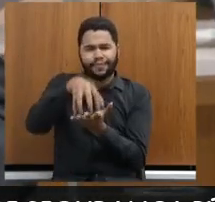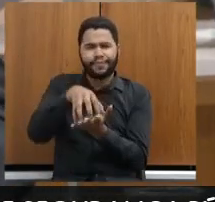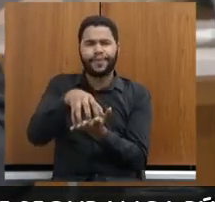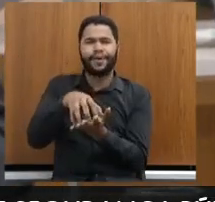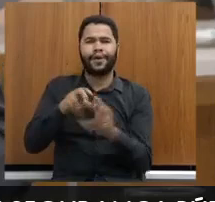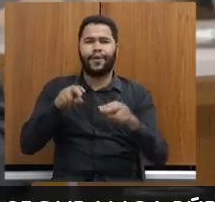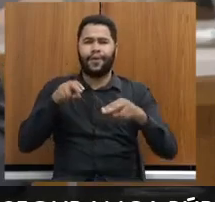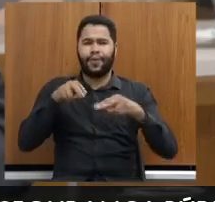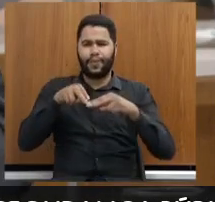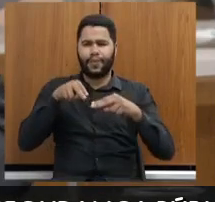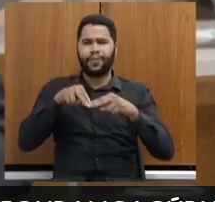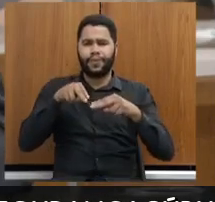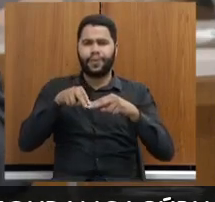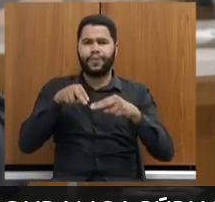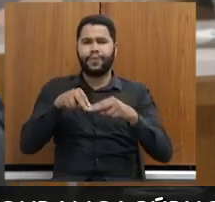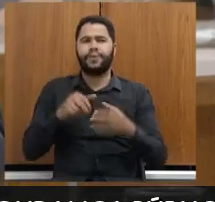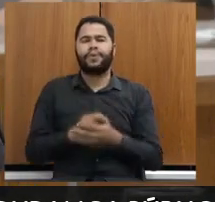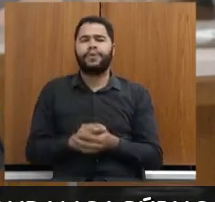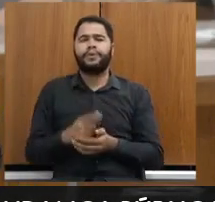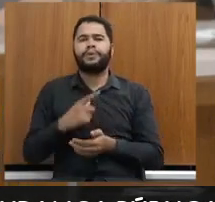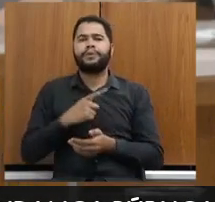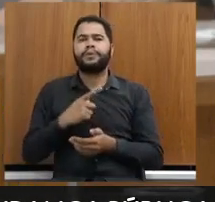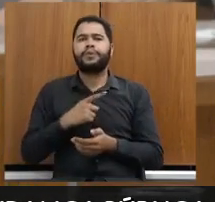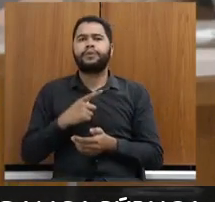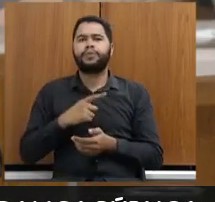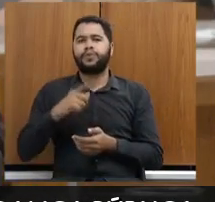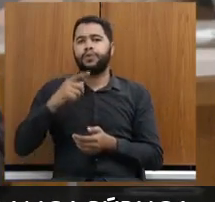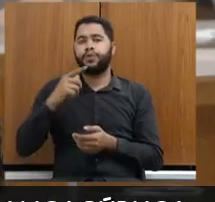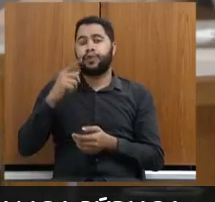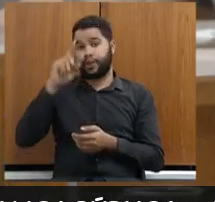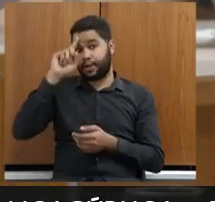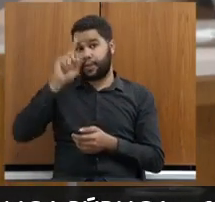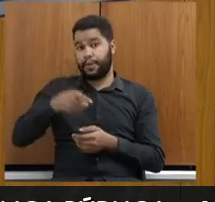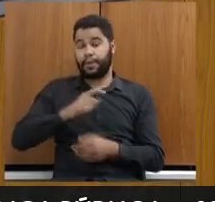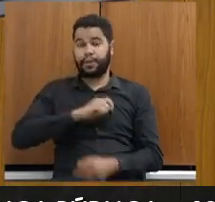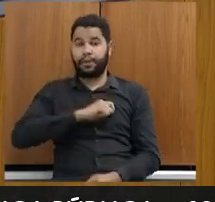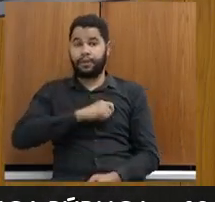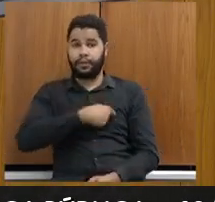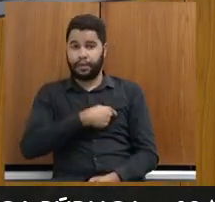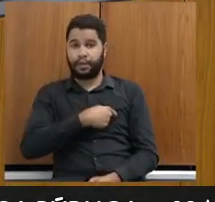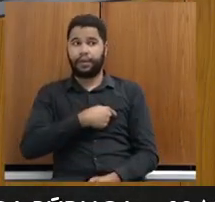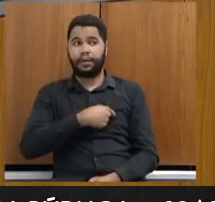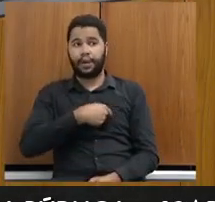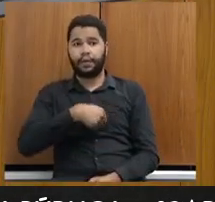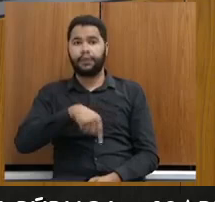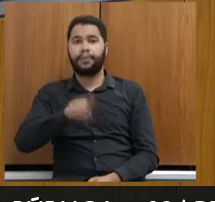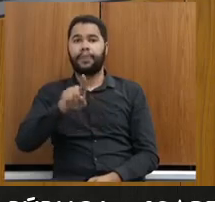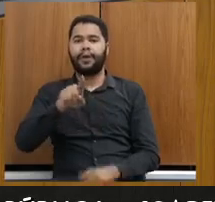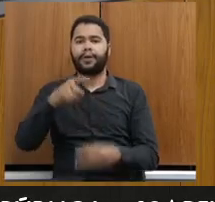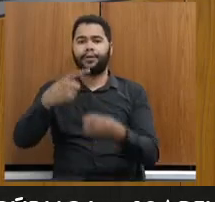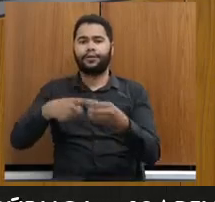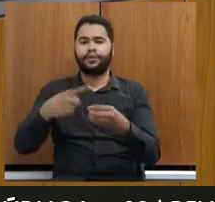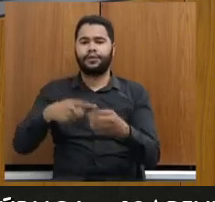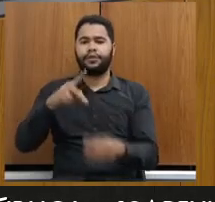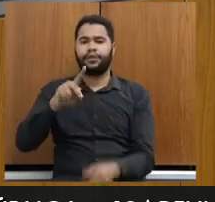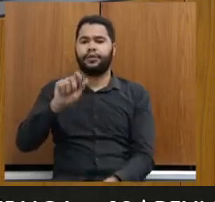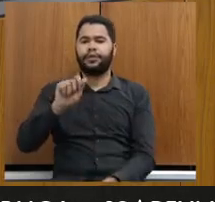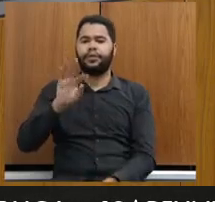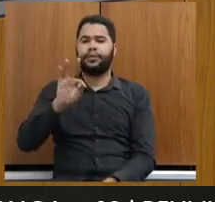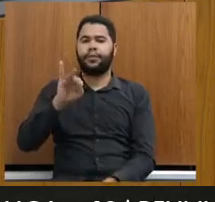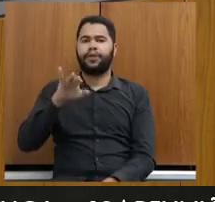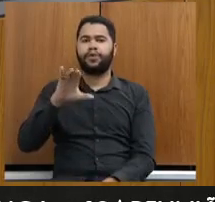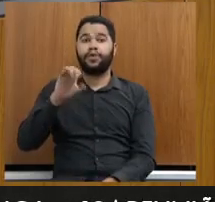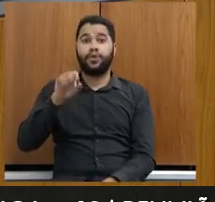Uberaba nós temos que mandar Delegados para patrocínio para fazer